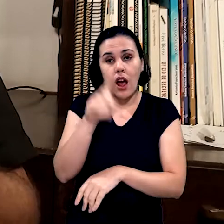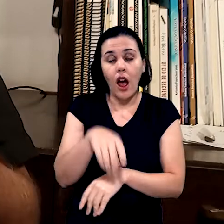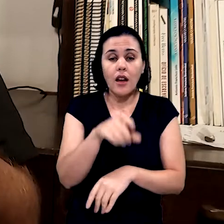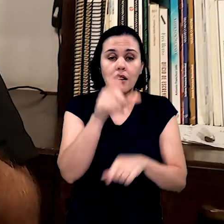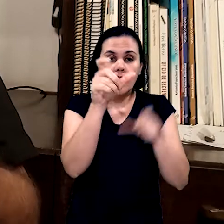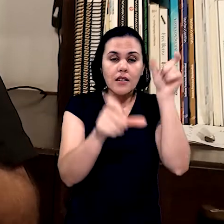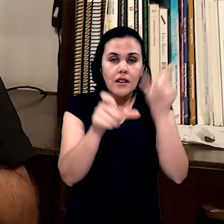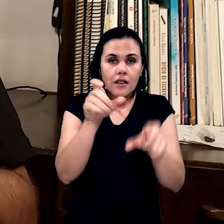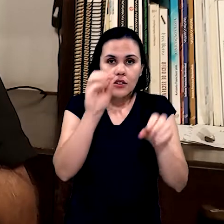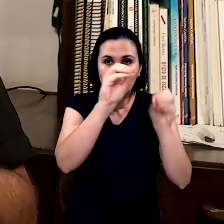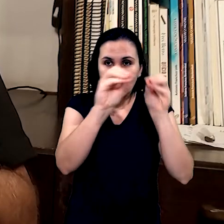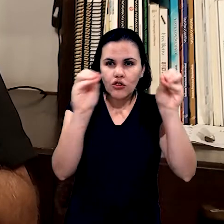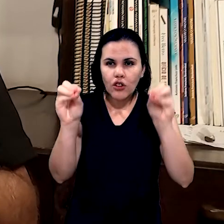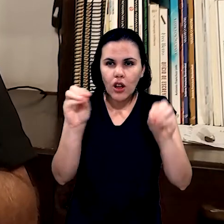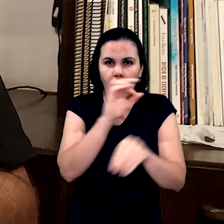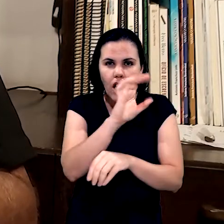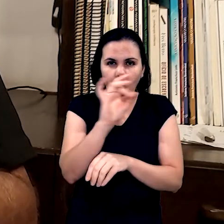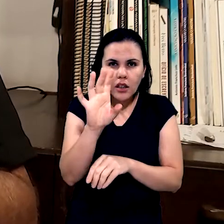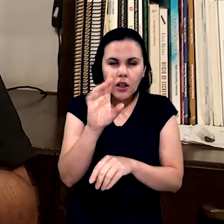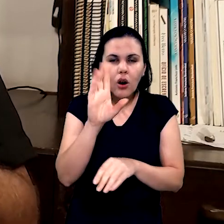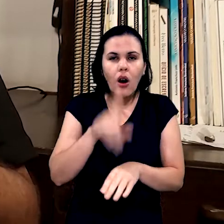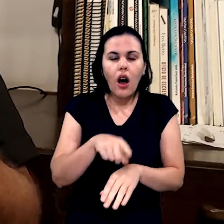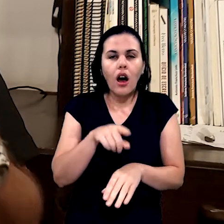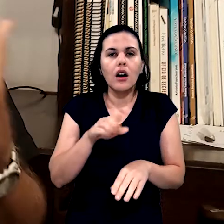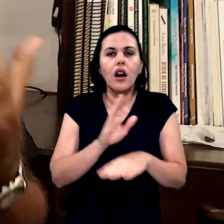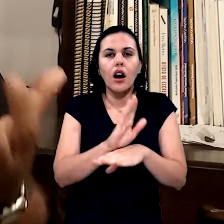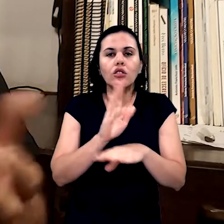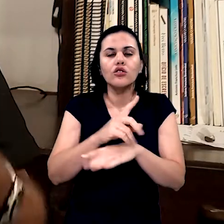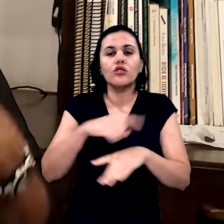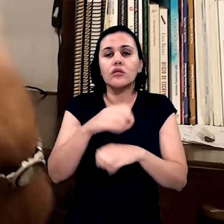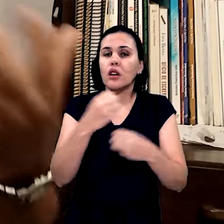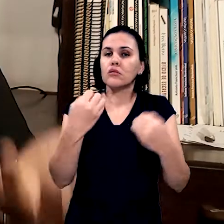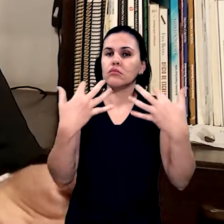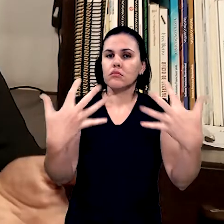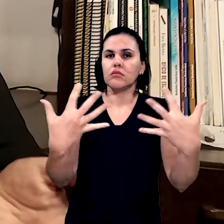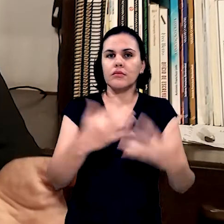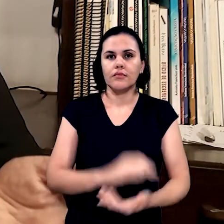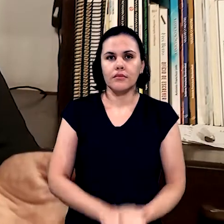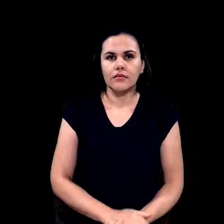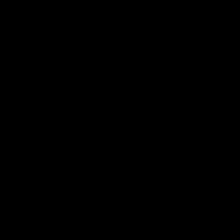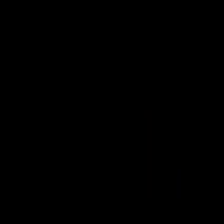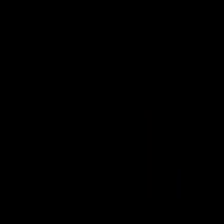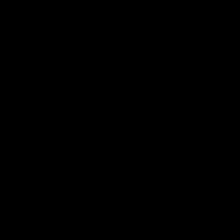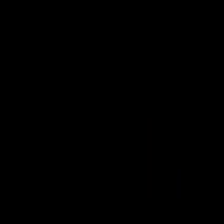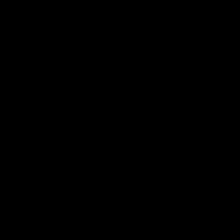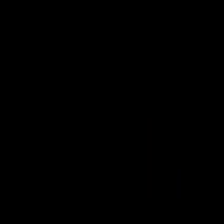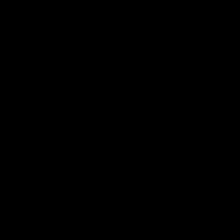nós. E este habitar é nos fazer resplandecer.